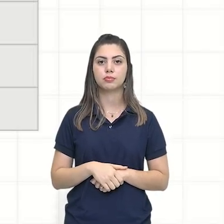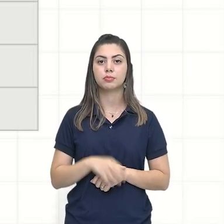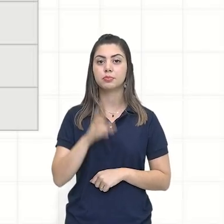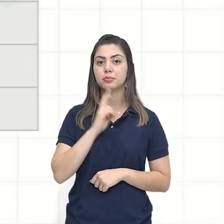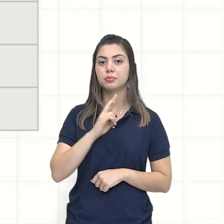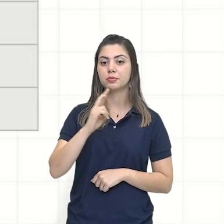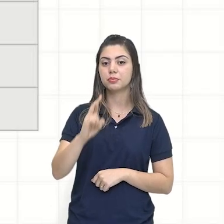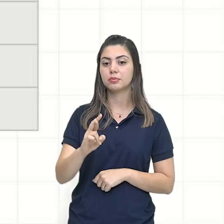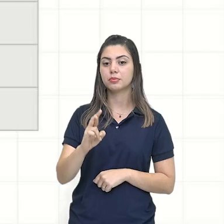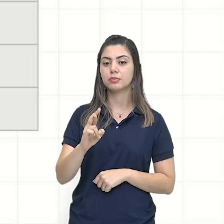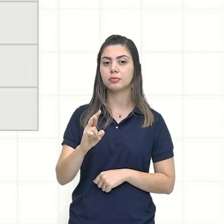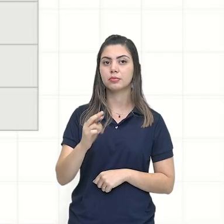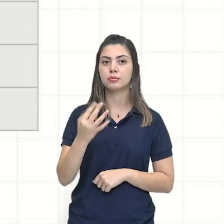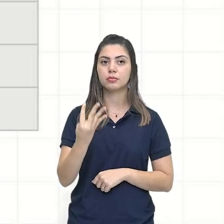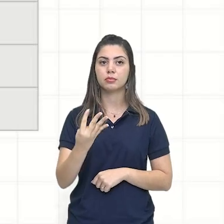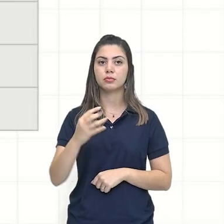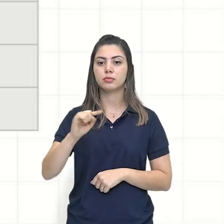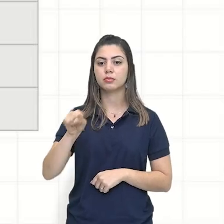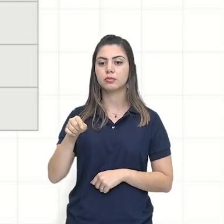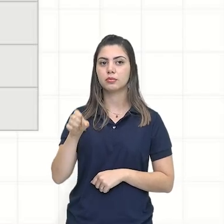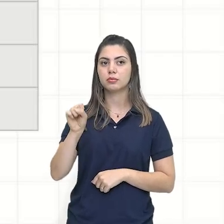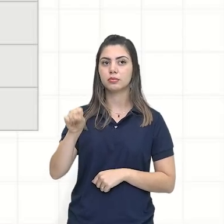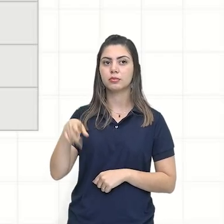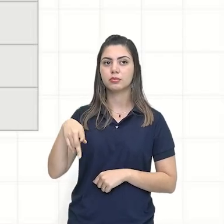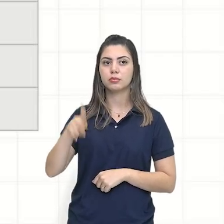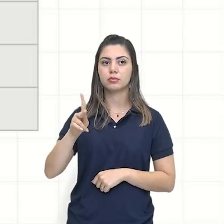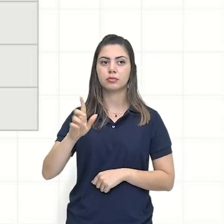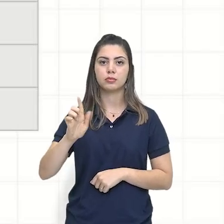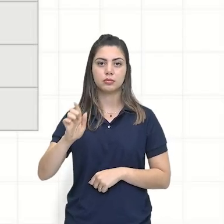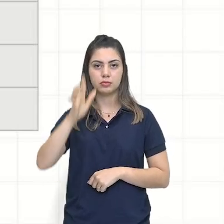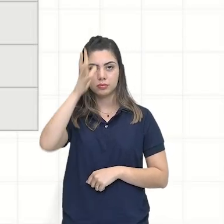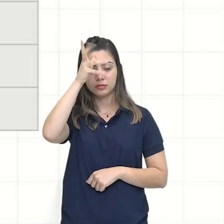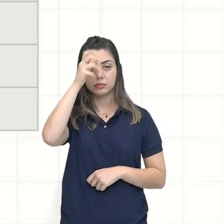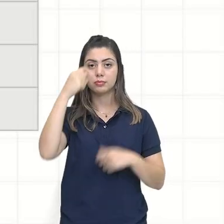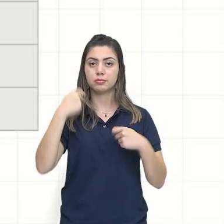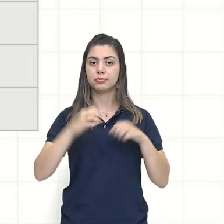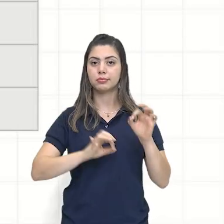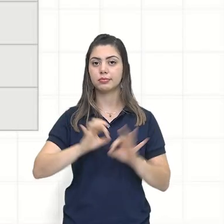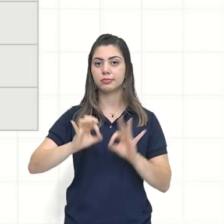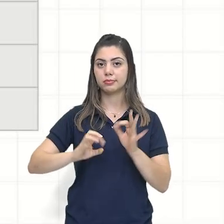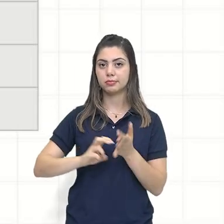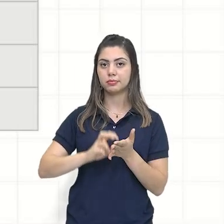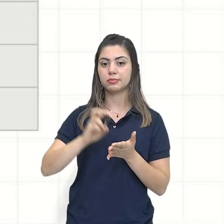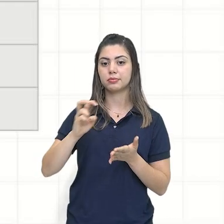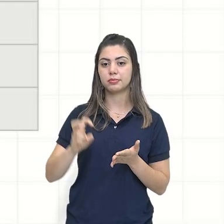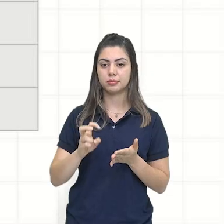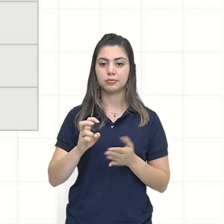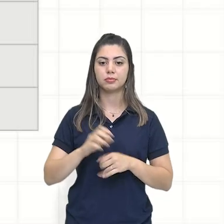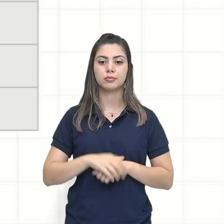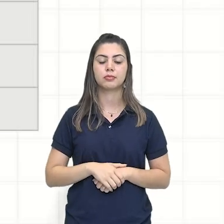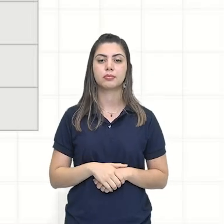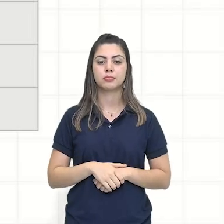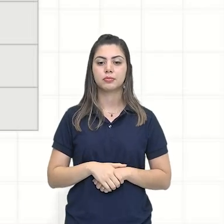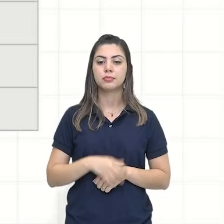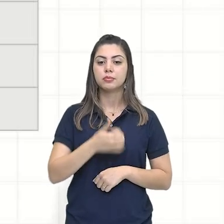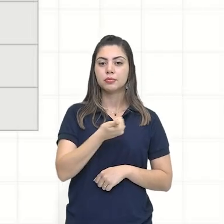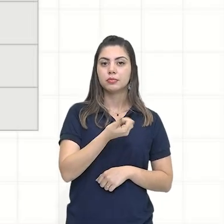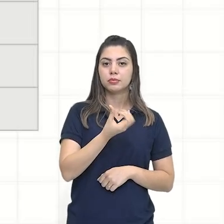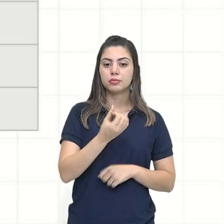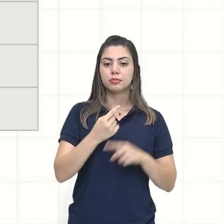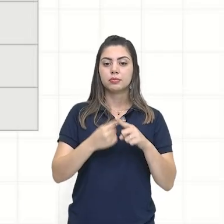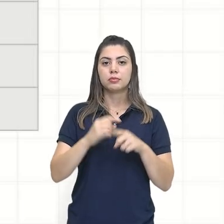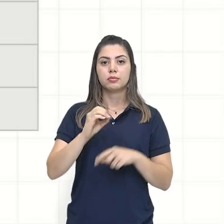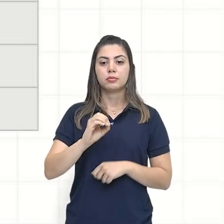4,8 quilos de frango deverão ser preparados no turno matutino. Multiplicando aqui por